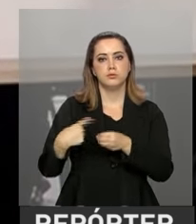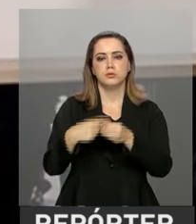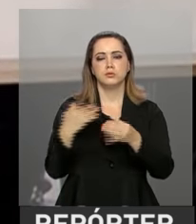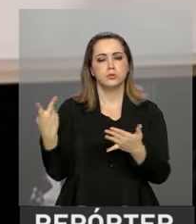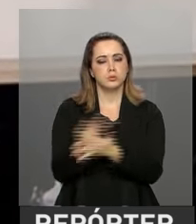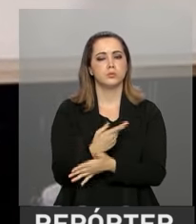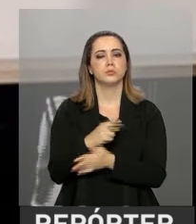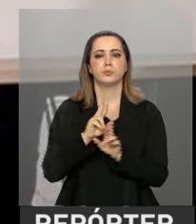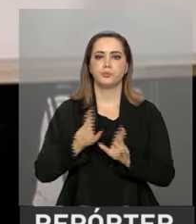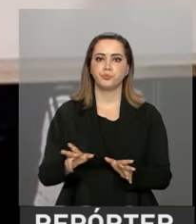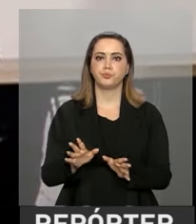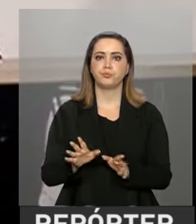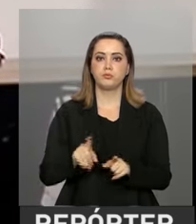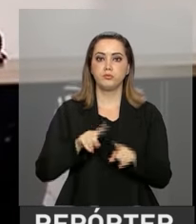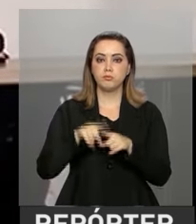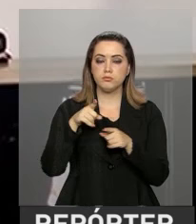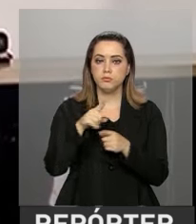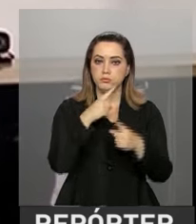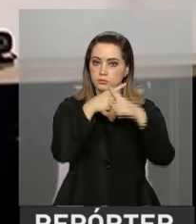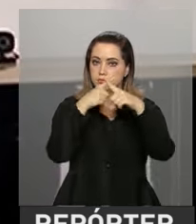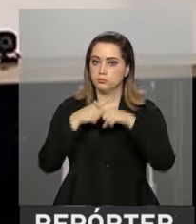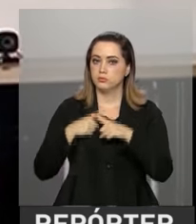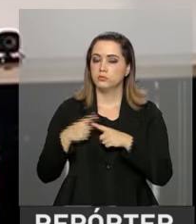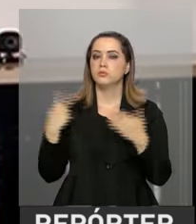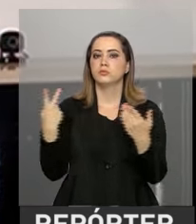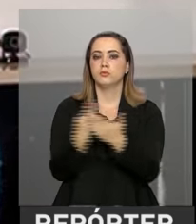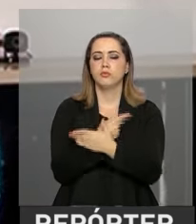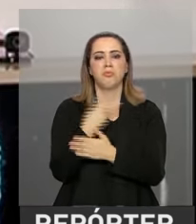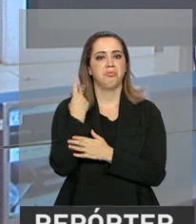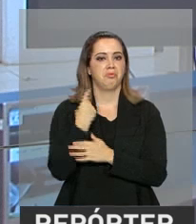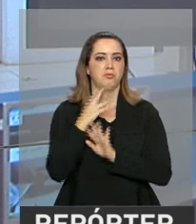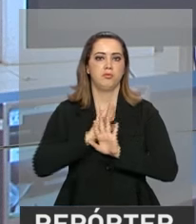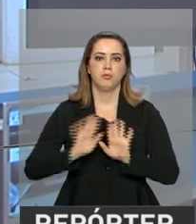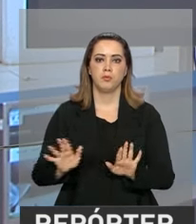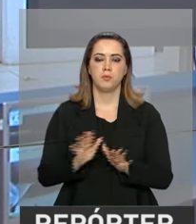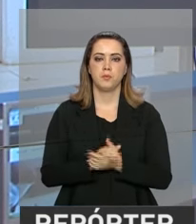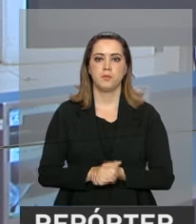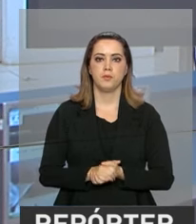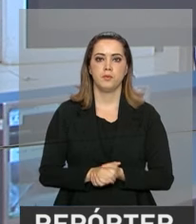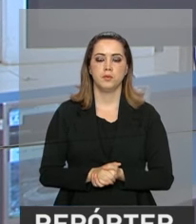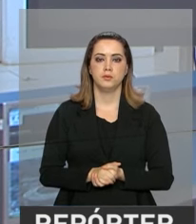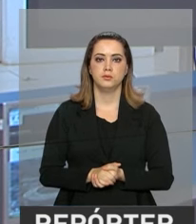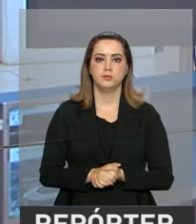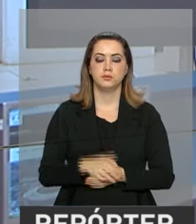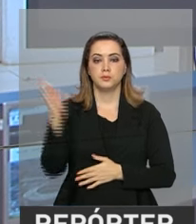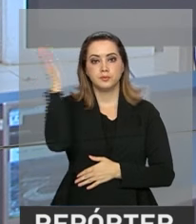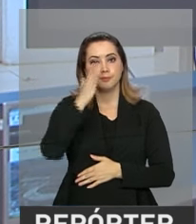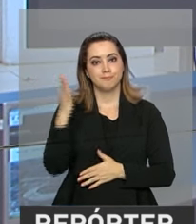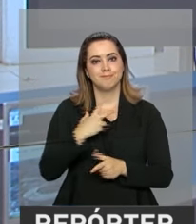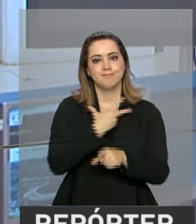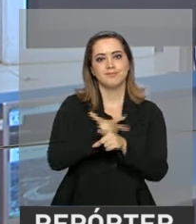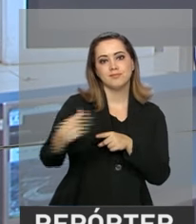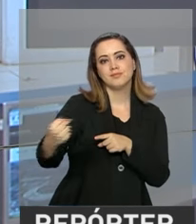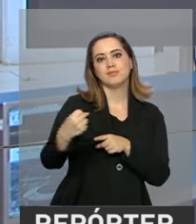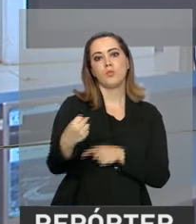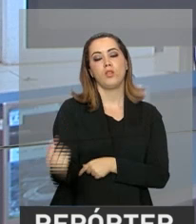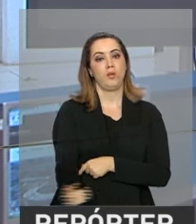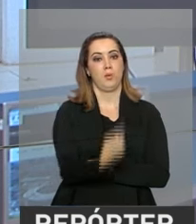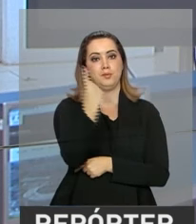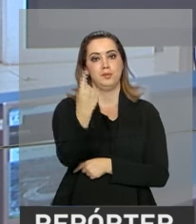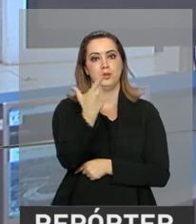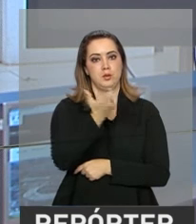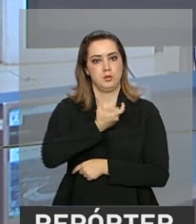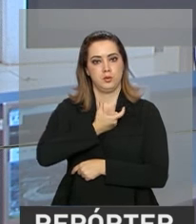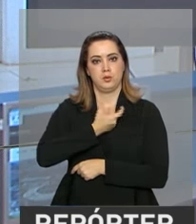têm acontecido, as as os jogos têm acontecido em tranquilidade. E o Brasil conquistou esta tarde mais uma